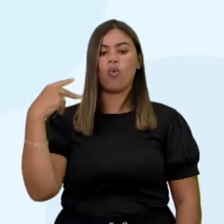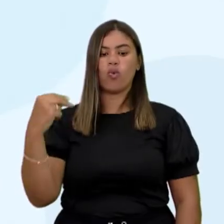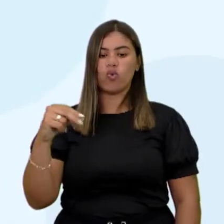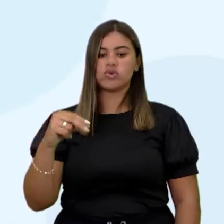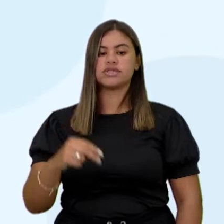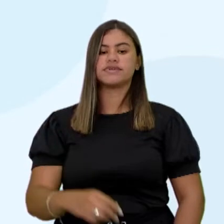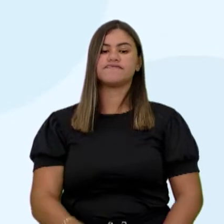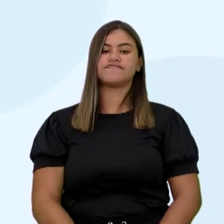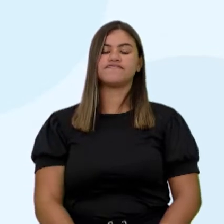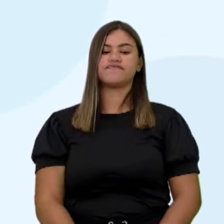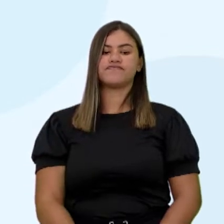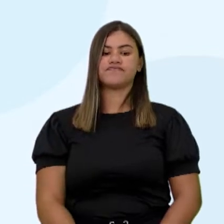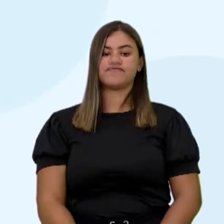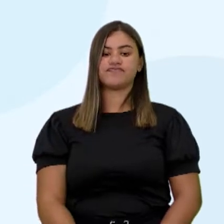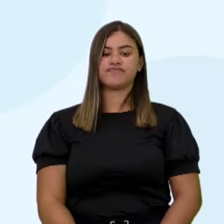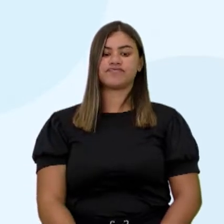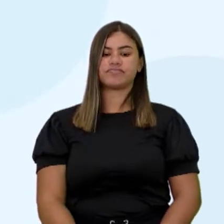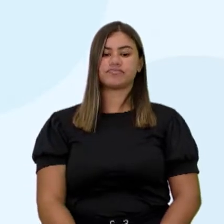e